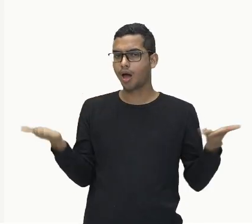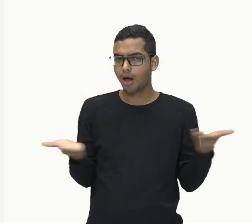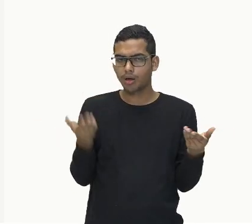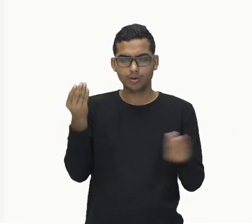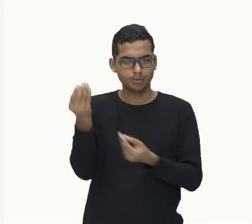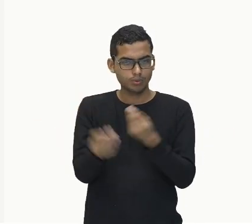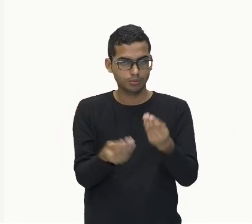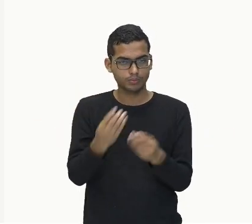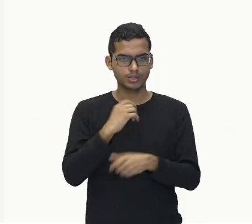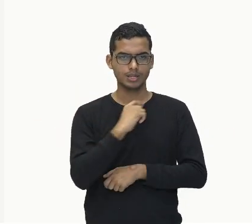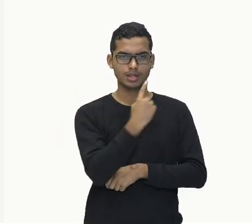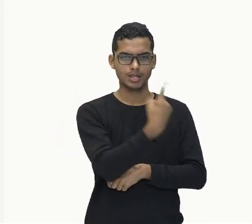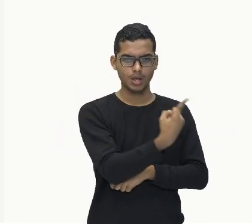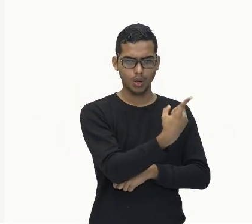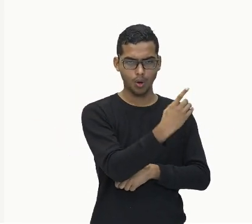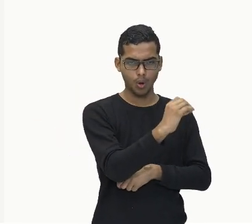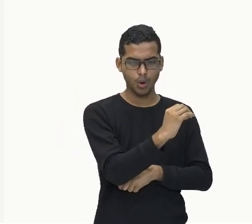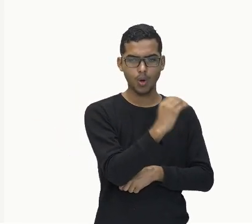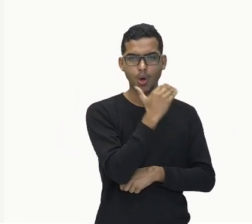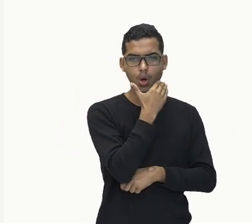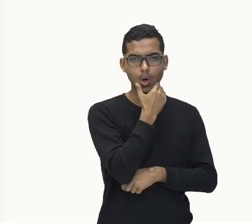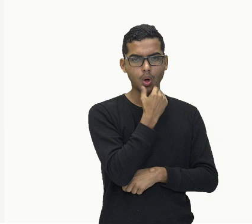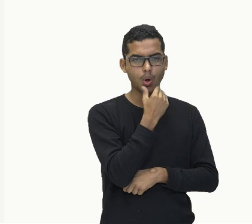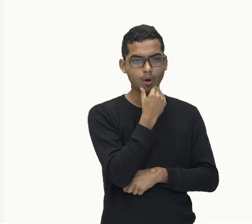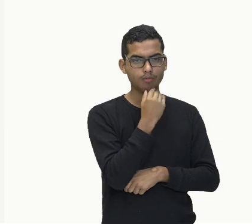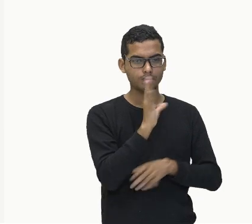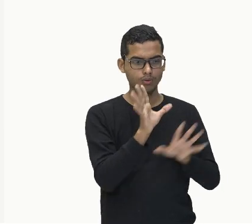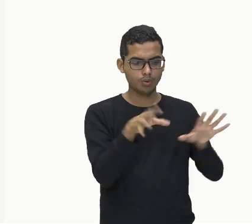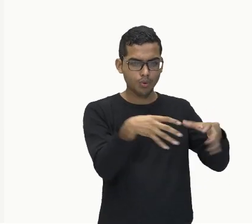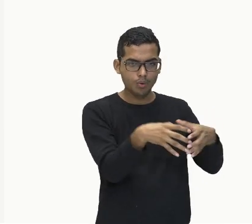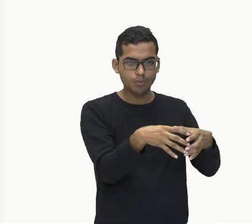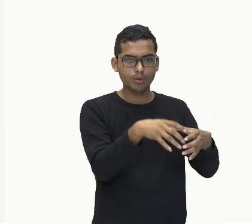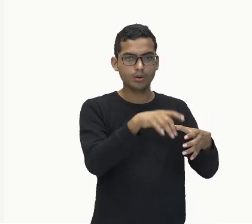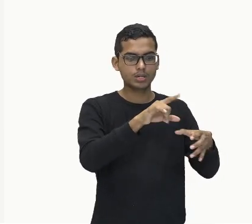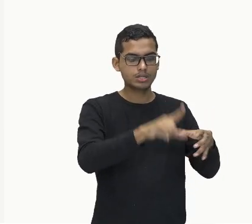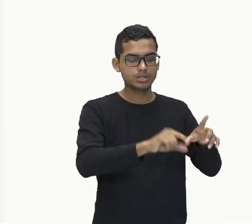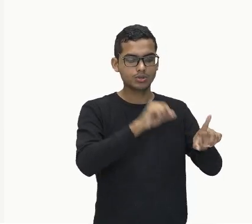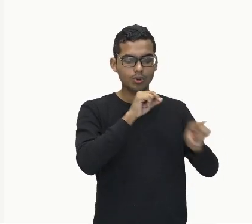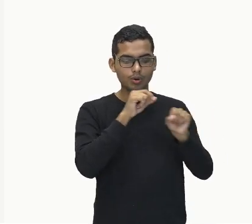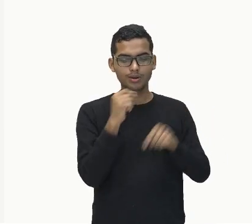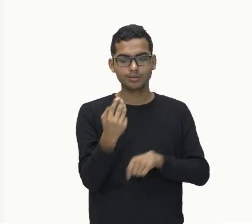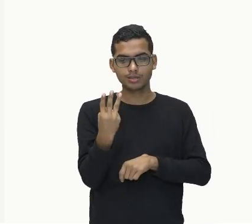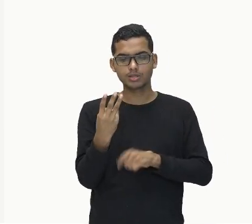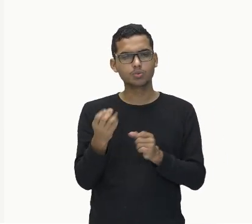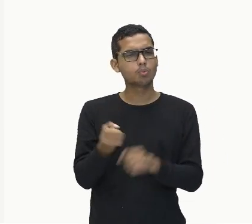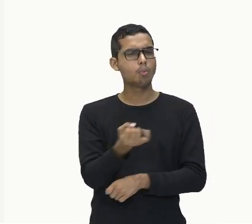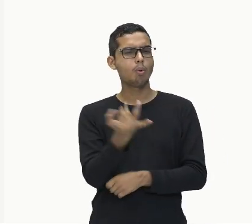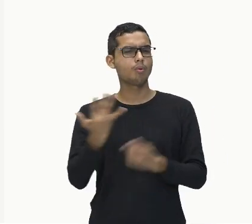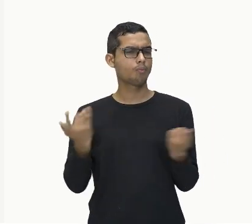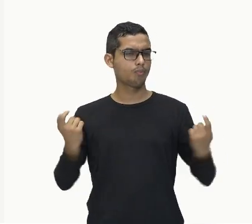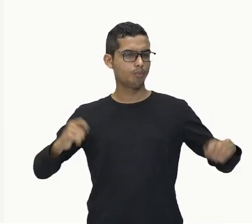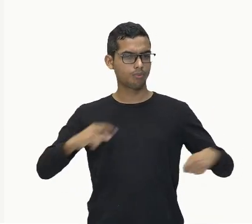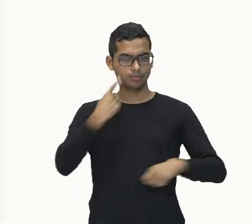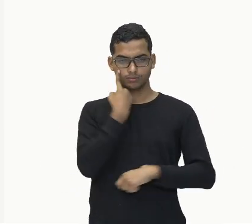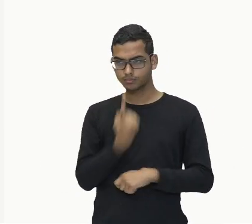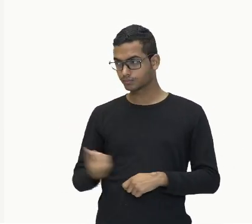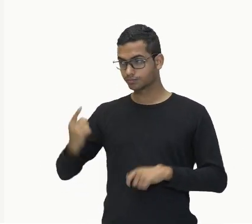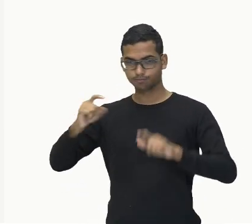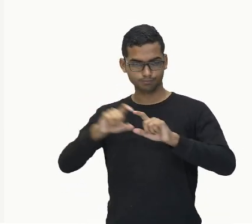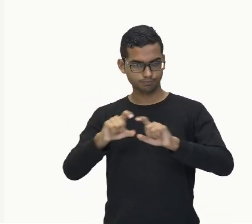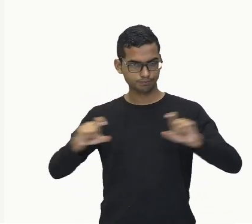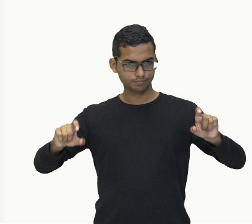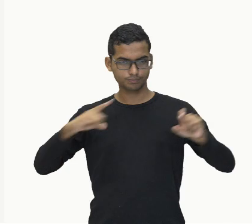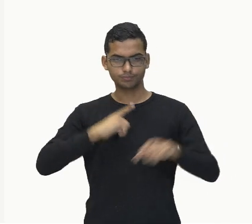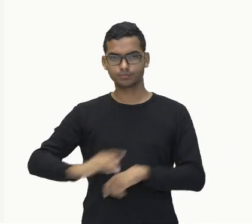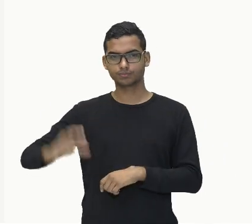é uma combinação de 10 elementos tomados 3 a 3. E aí nós vamos ter 10 fatorial dividido por 3